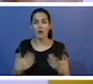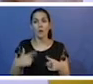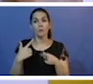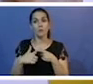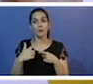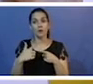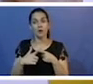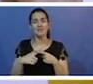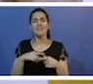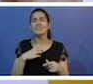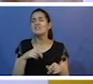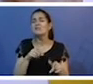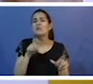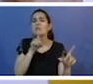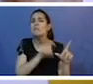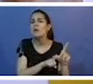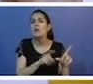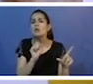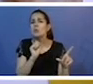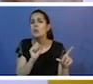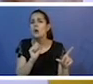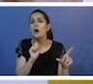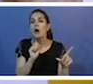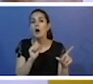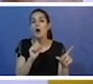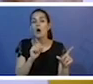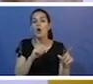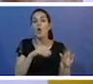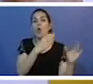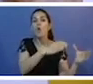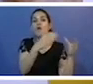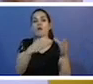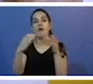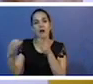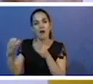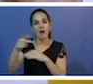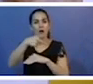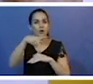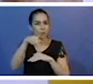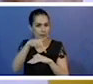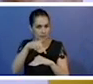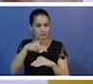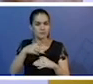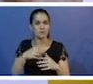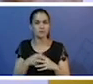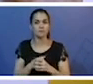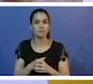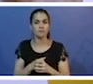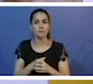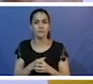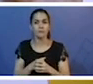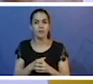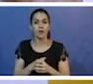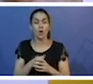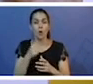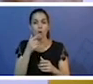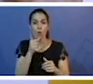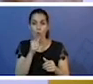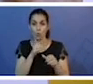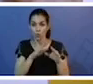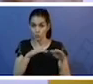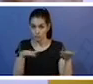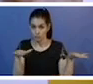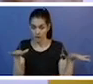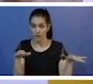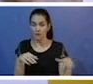geológica. Por exemplo, o sal marinho, ele contém muitos nutrientes, diz que ele contém mais de 80 minerais diferentes, né? O